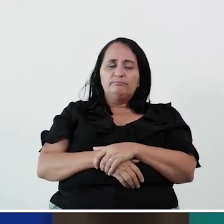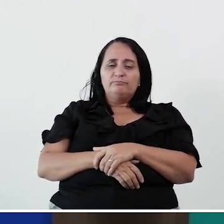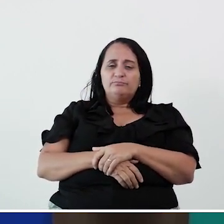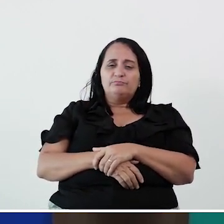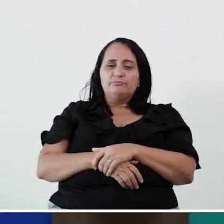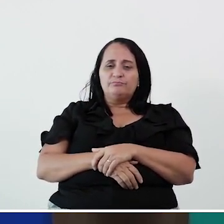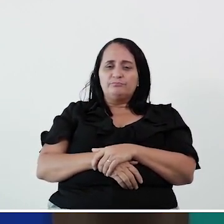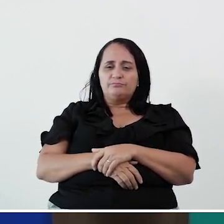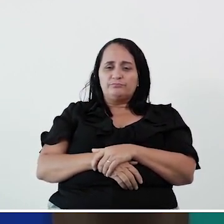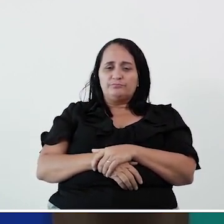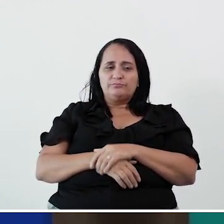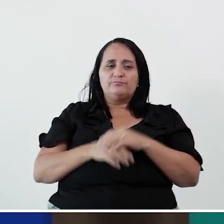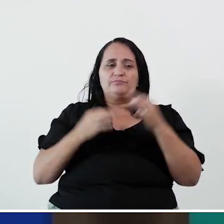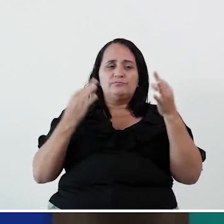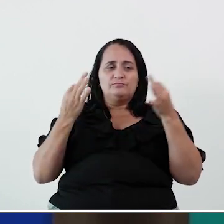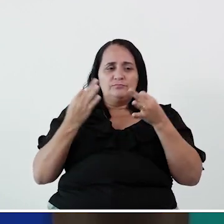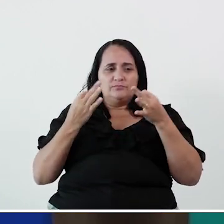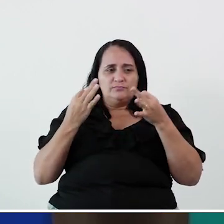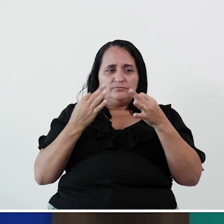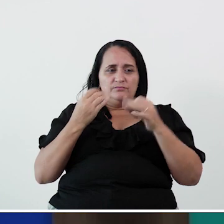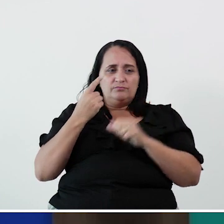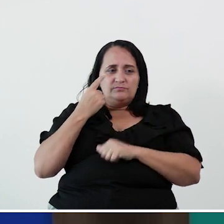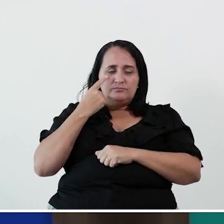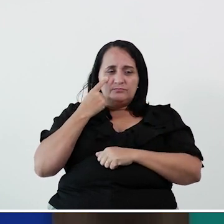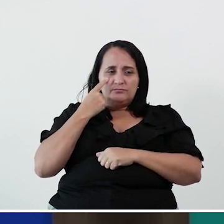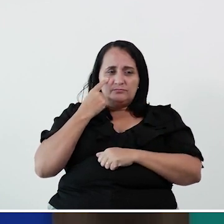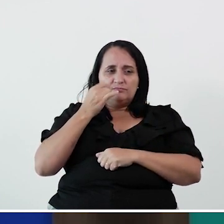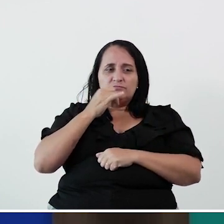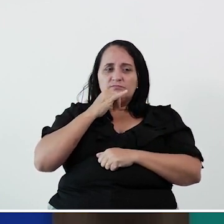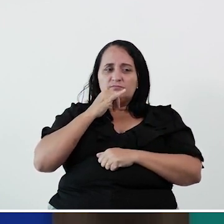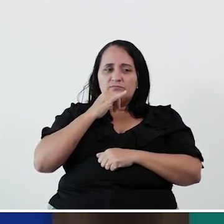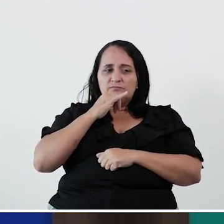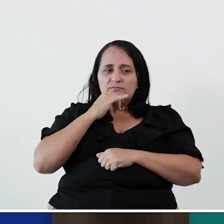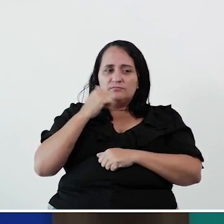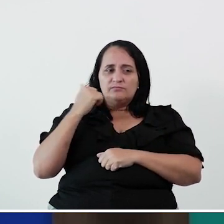999. Perfeito. Mais um exemplo.